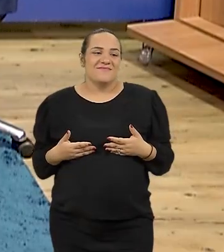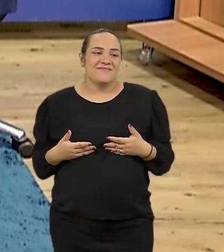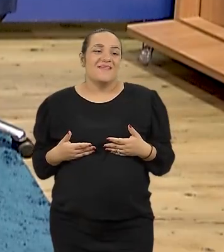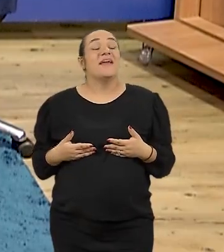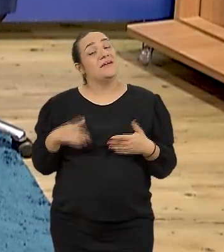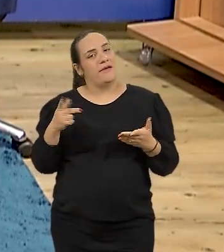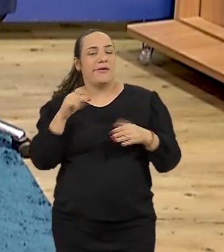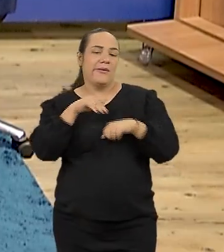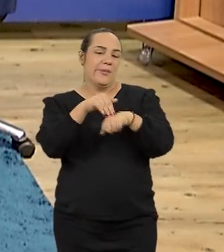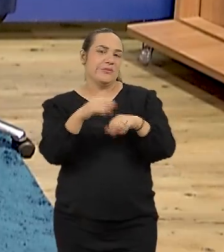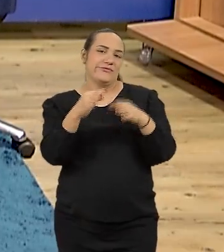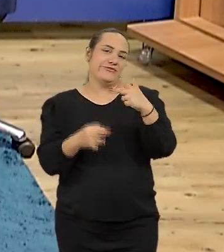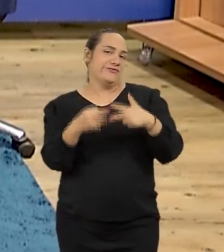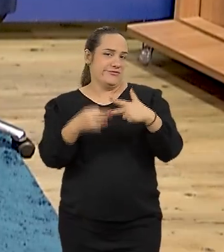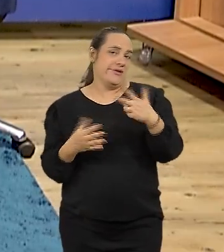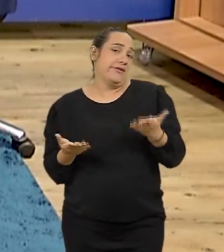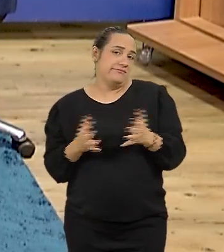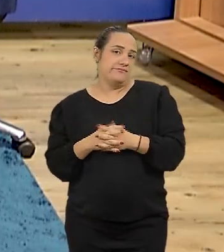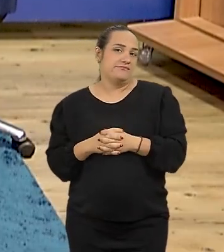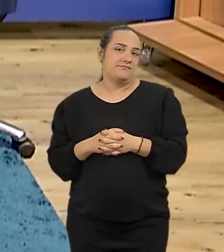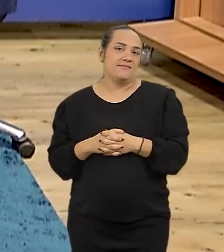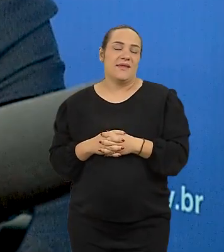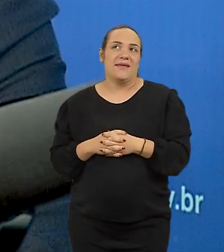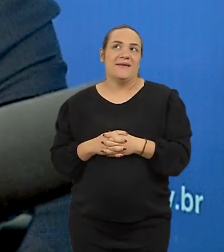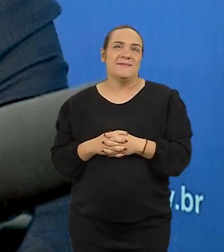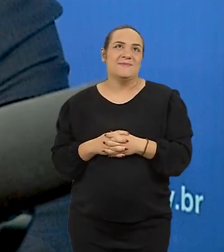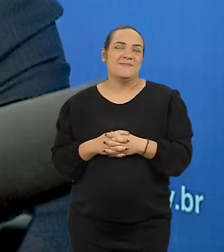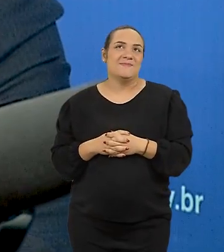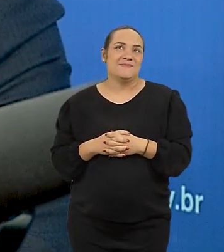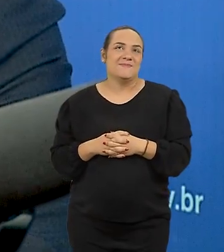Não vingou por culpa do judiciário. Então, e